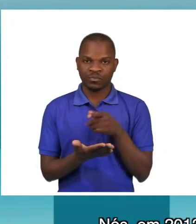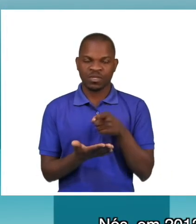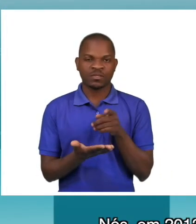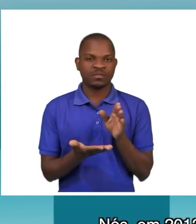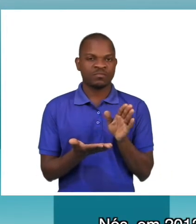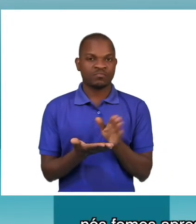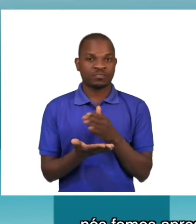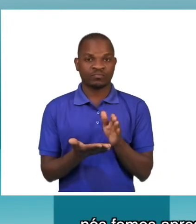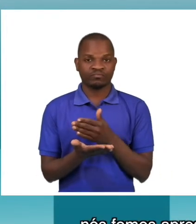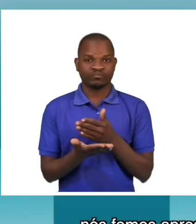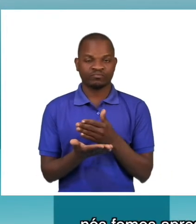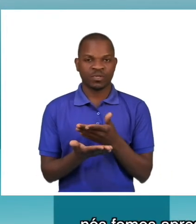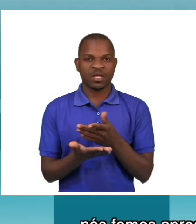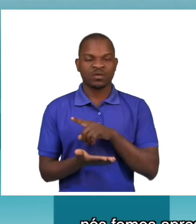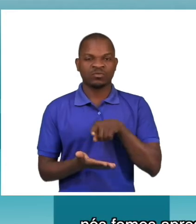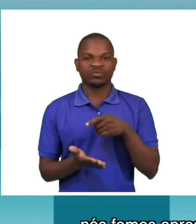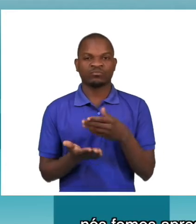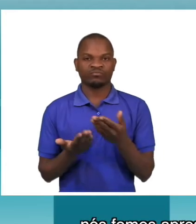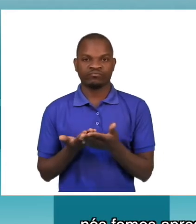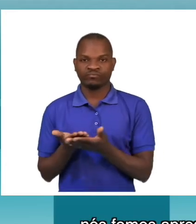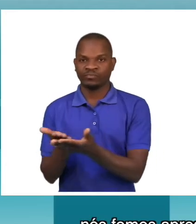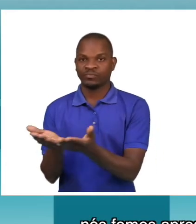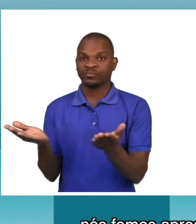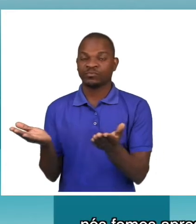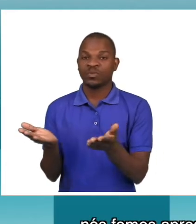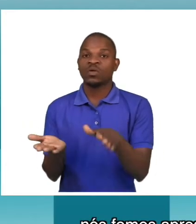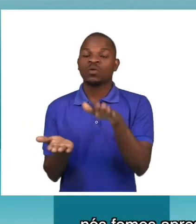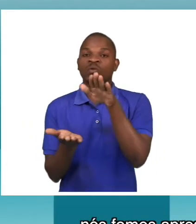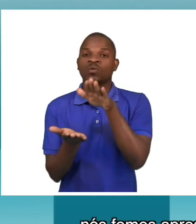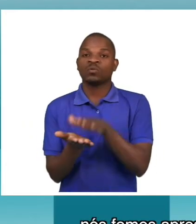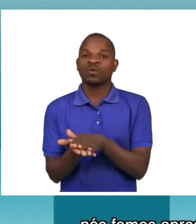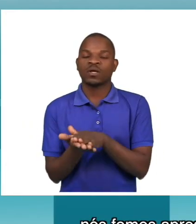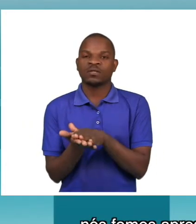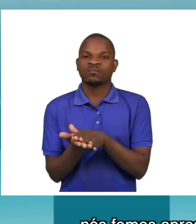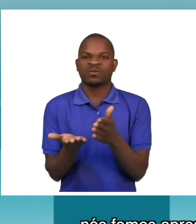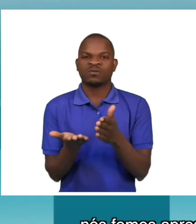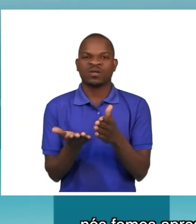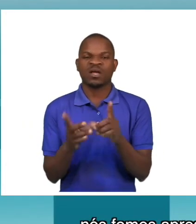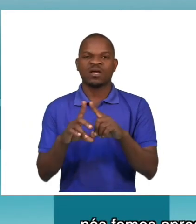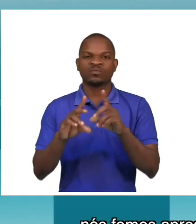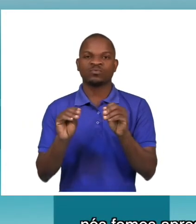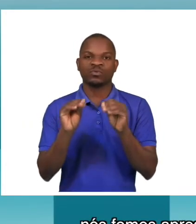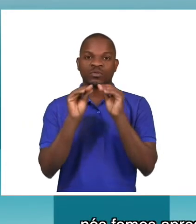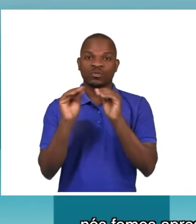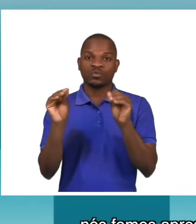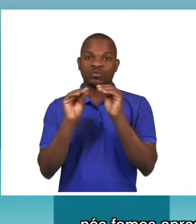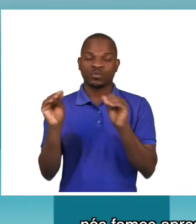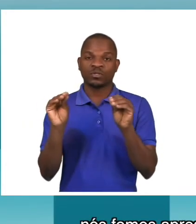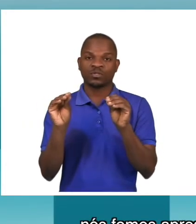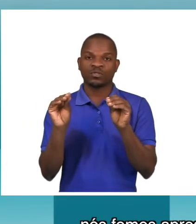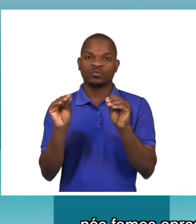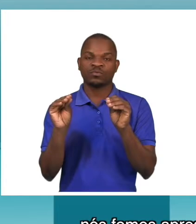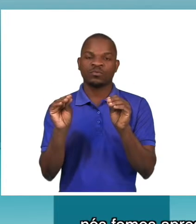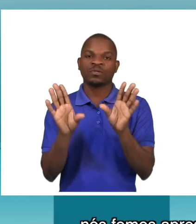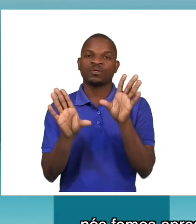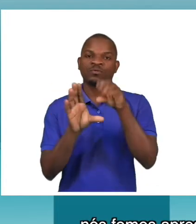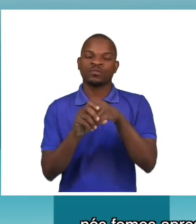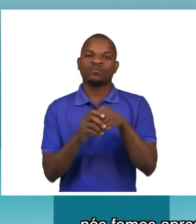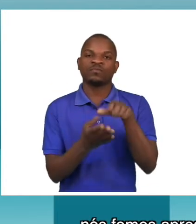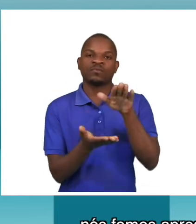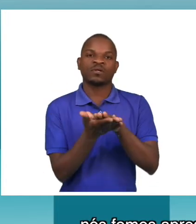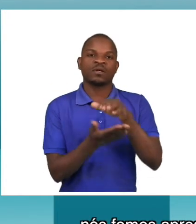das Papaias nós fomos apresentar o livro no Centro de Recursos para a Educação Inclusiva aliás Centro